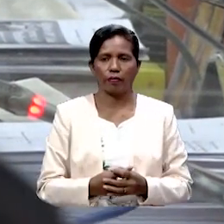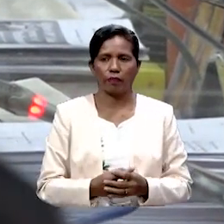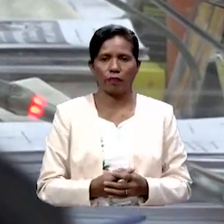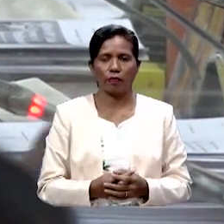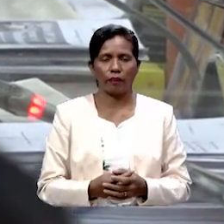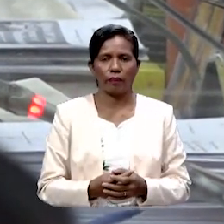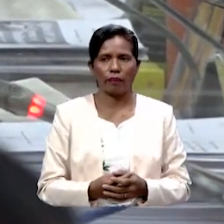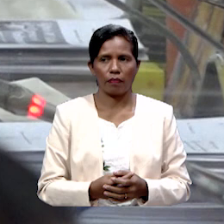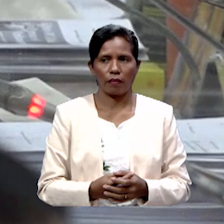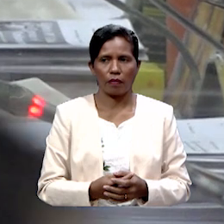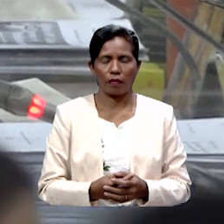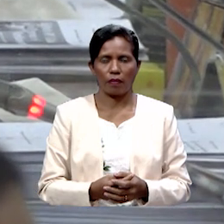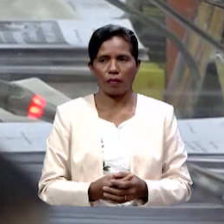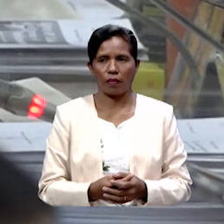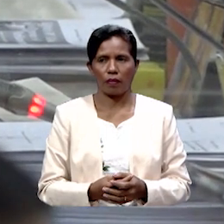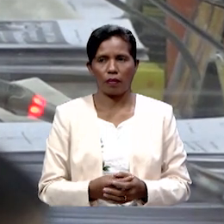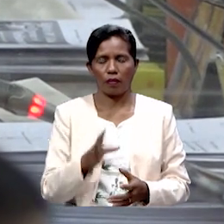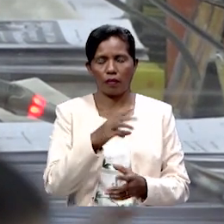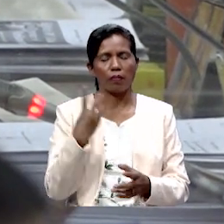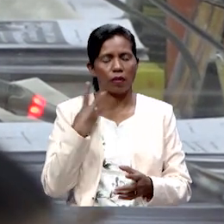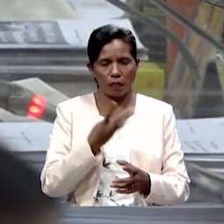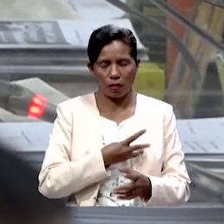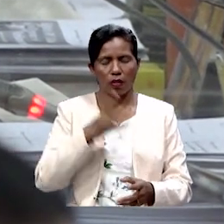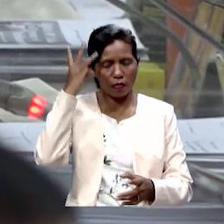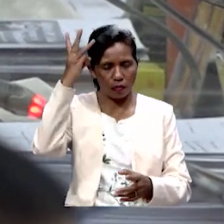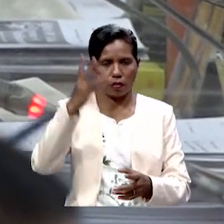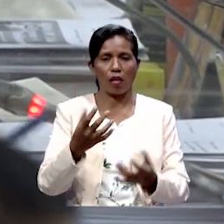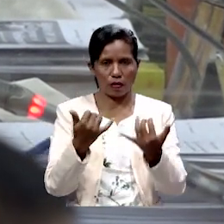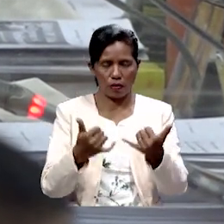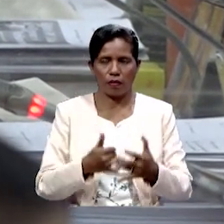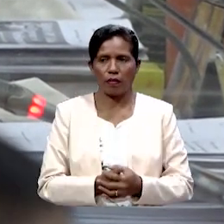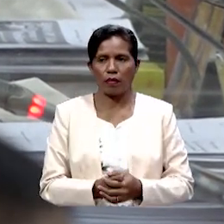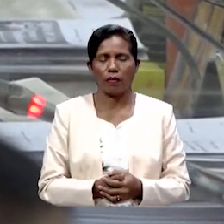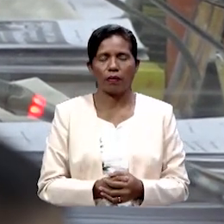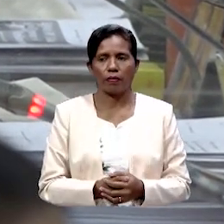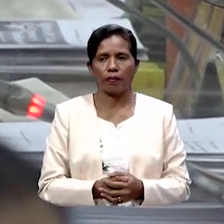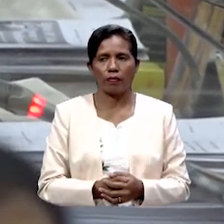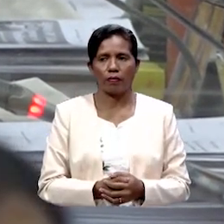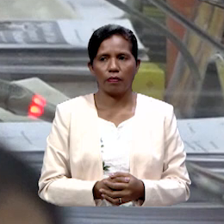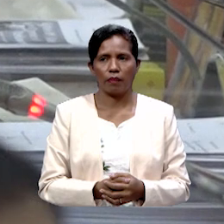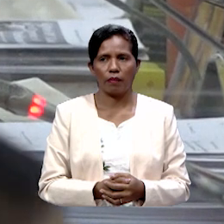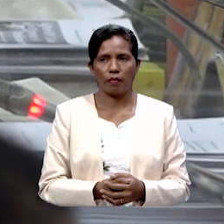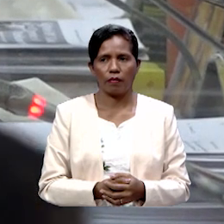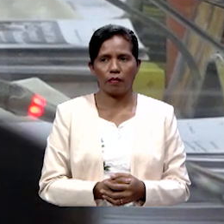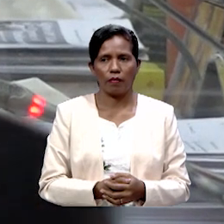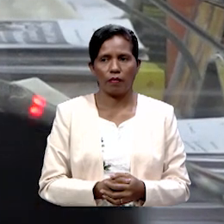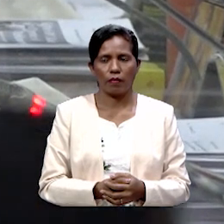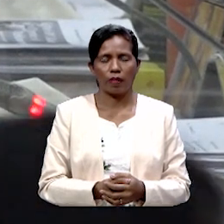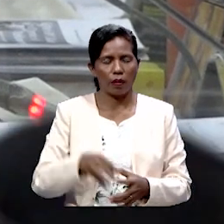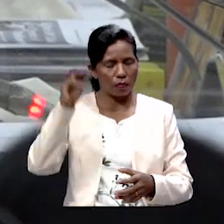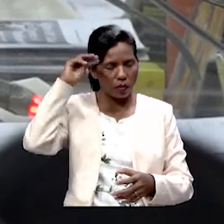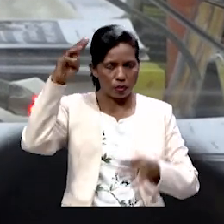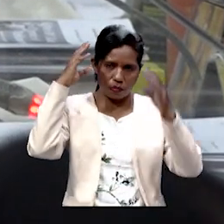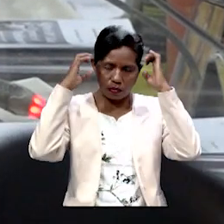Isto vai ser a minha preocupação. Por isso, peço ao Ministério da Educação